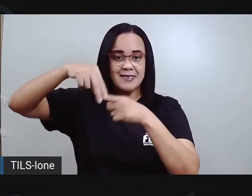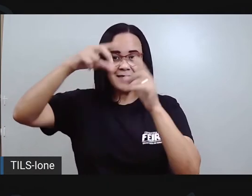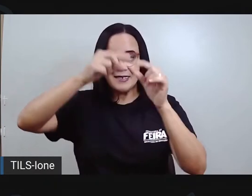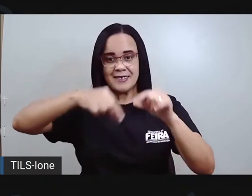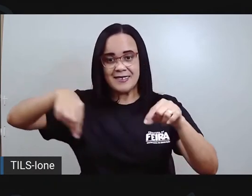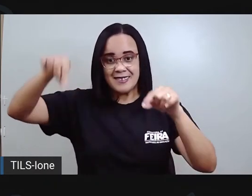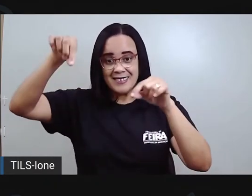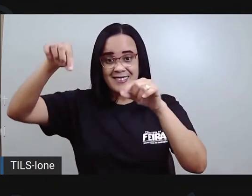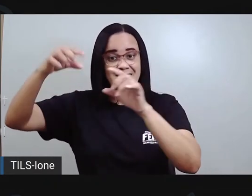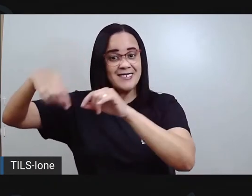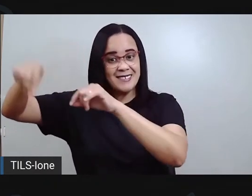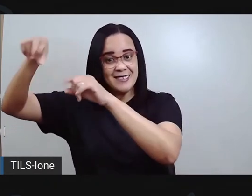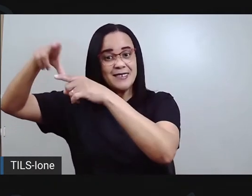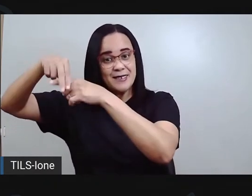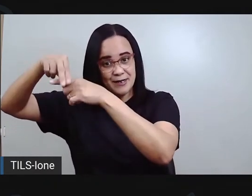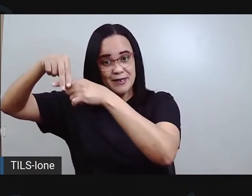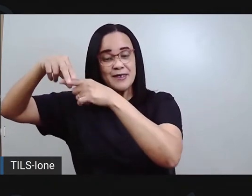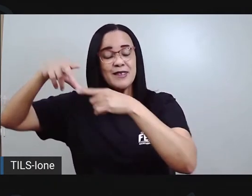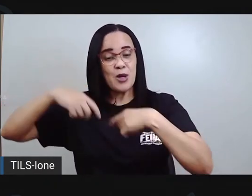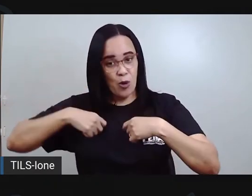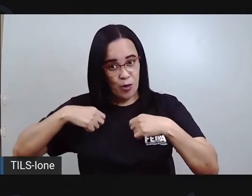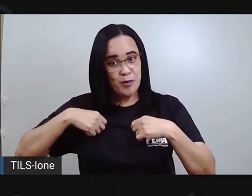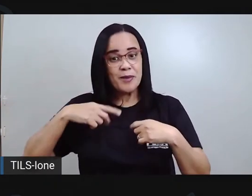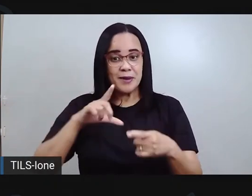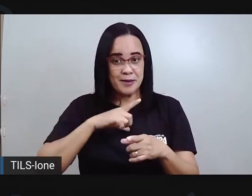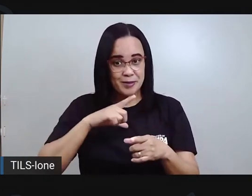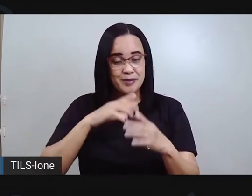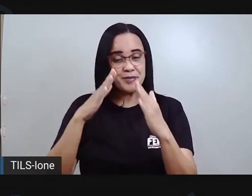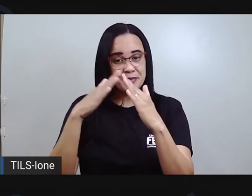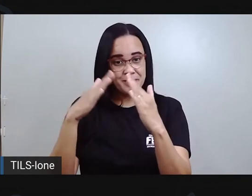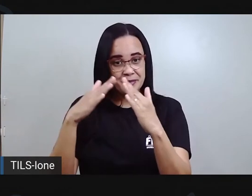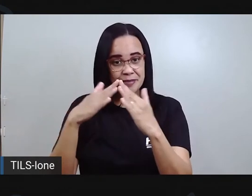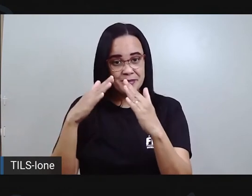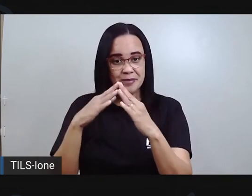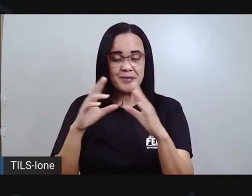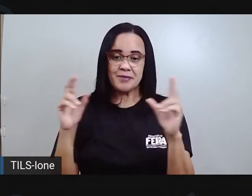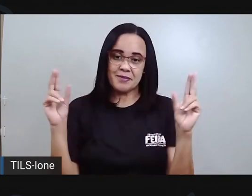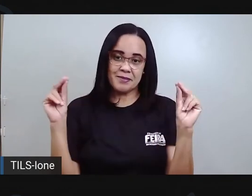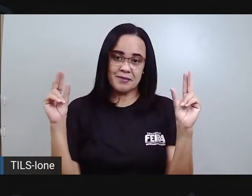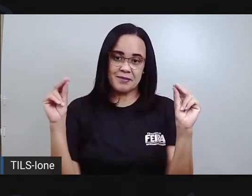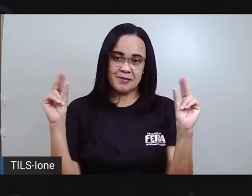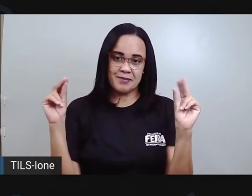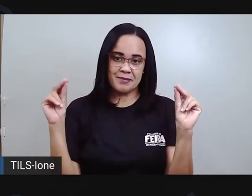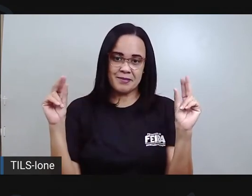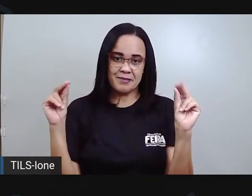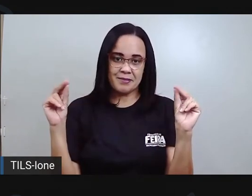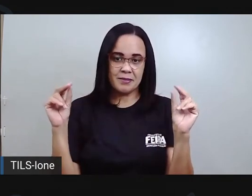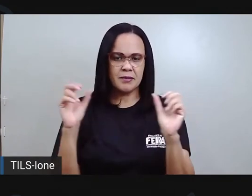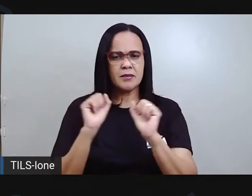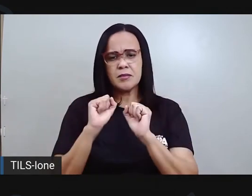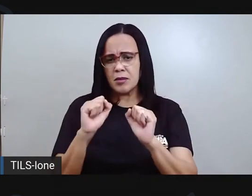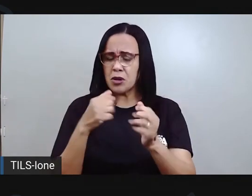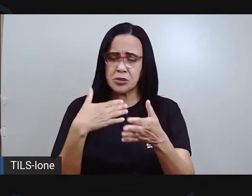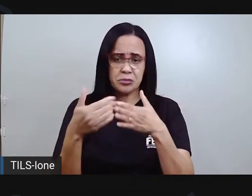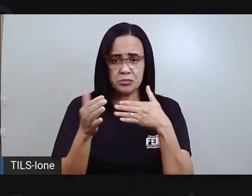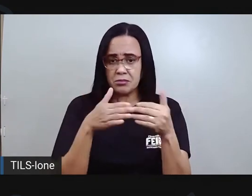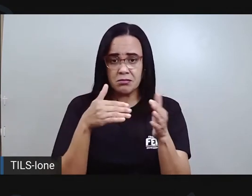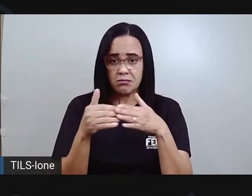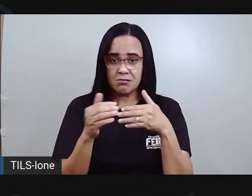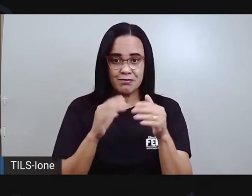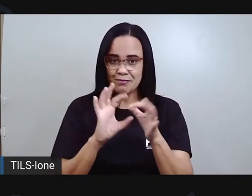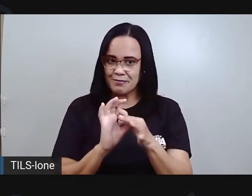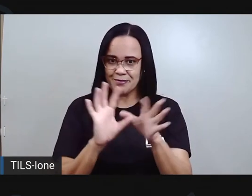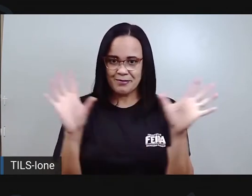de casa, sabe? Ó, eu tenho aqui, ó, esses dois, mas pode ser qualquer modelo, tá